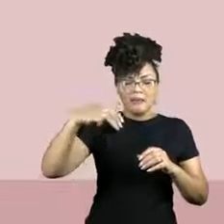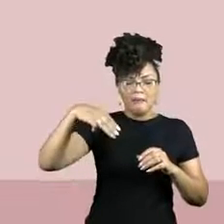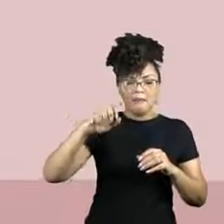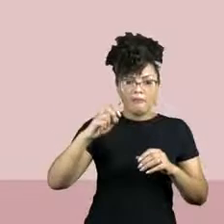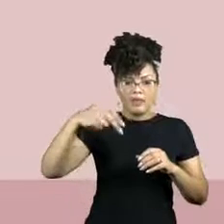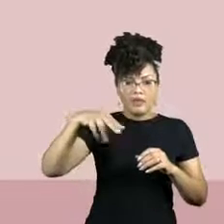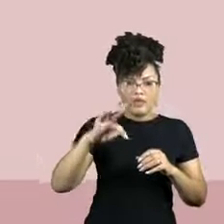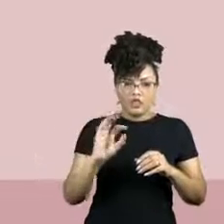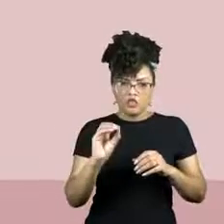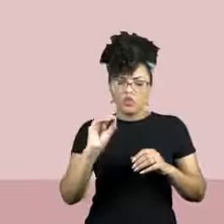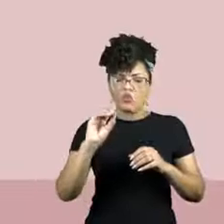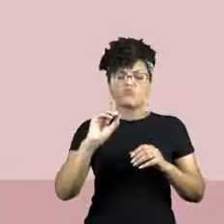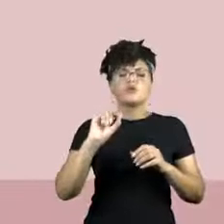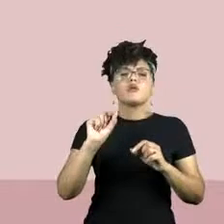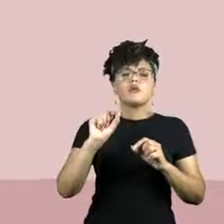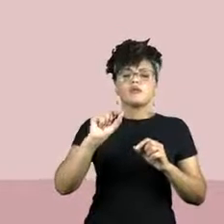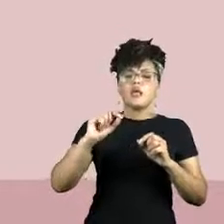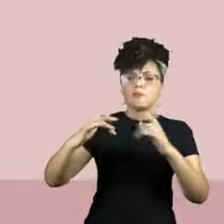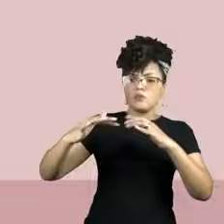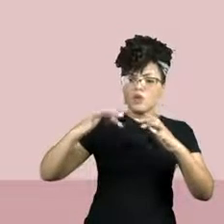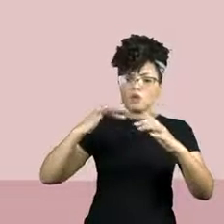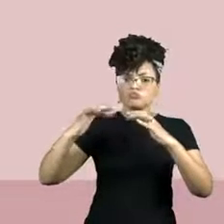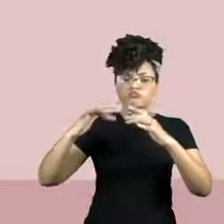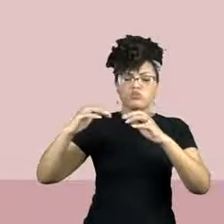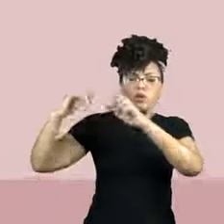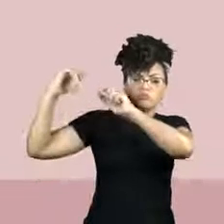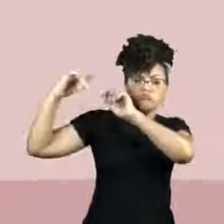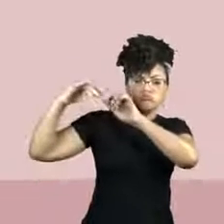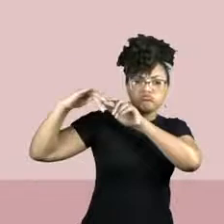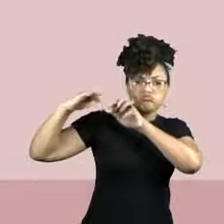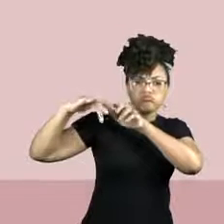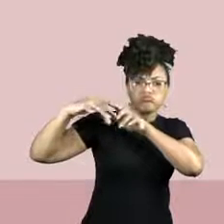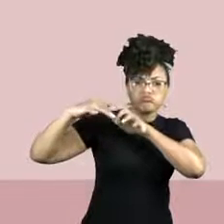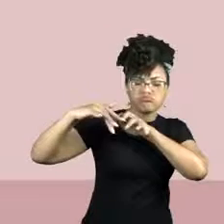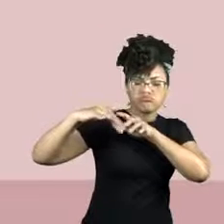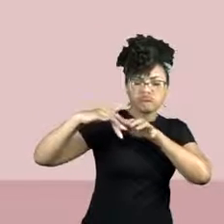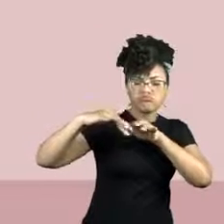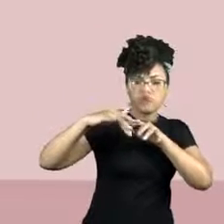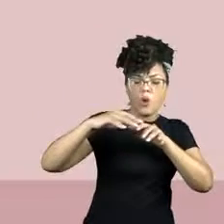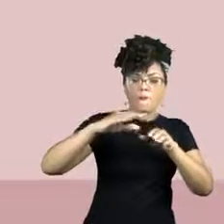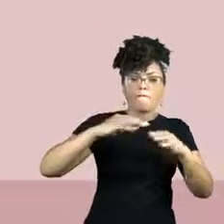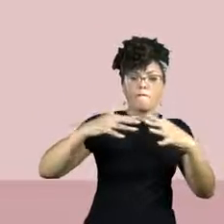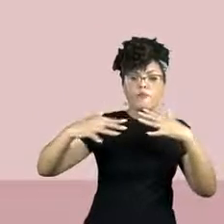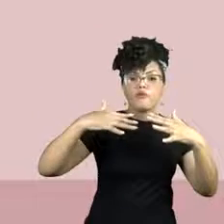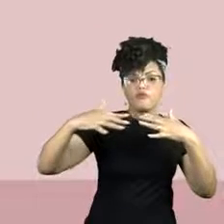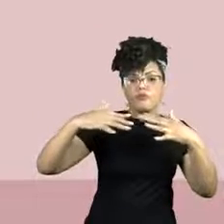colapsível ou expansivo, né, dependendo da situação, eu acabo fazendo com